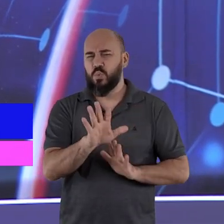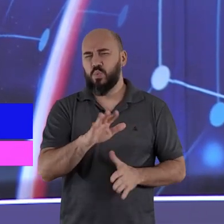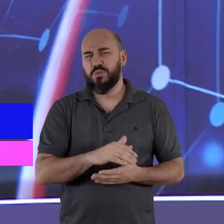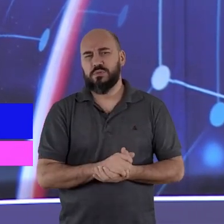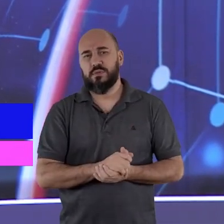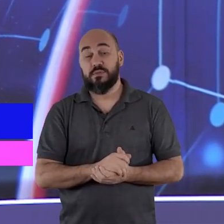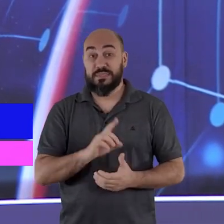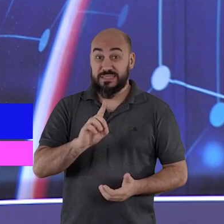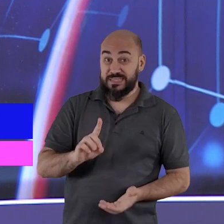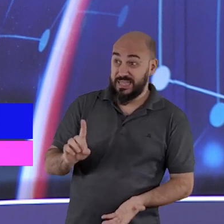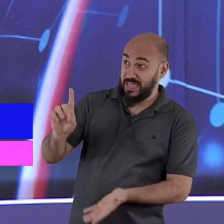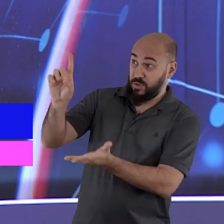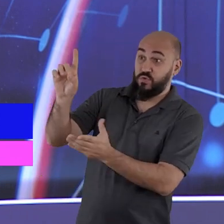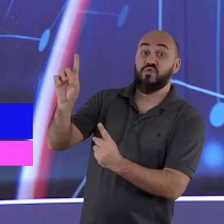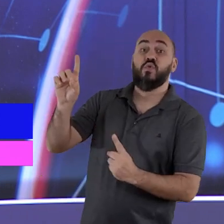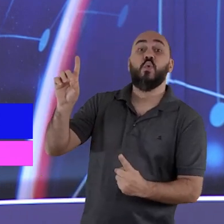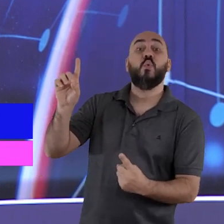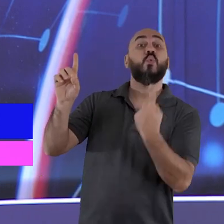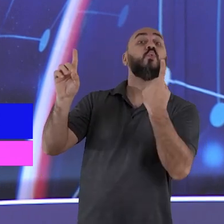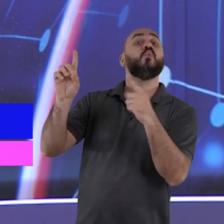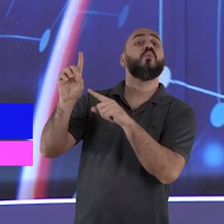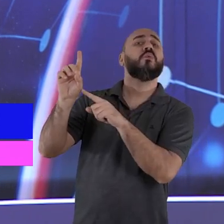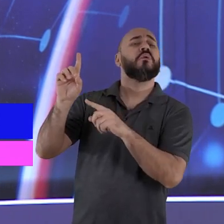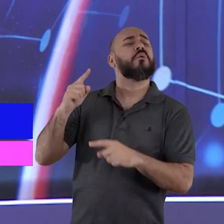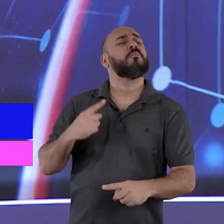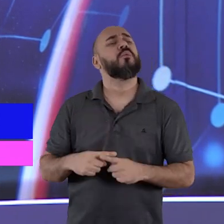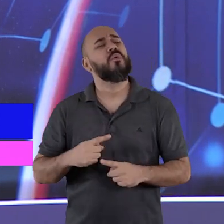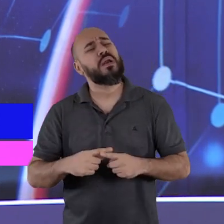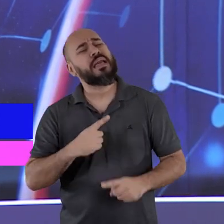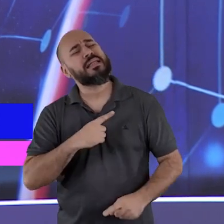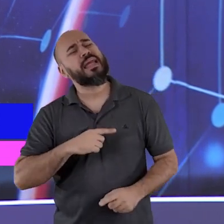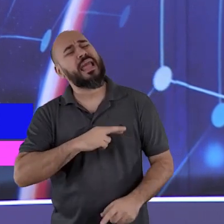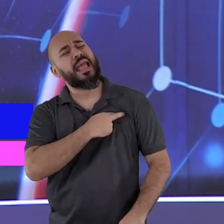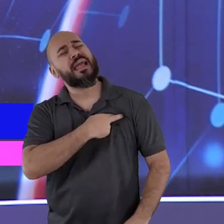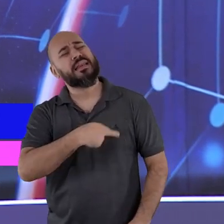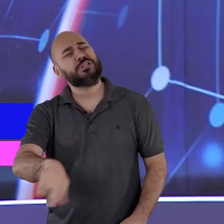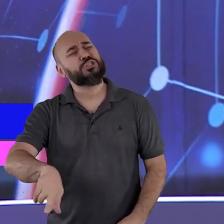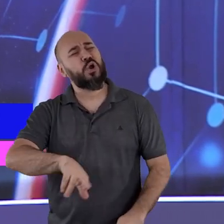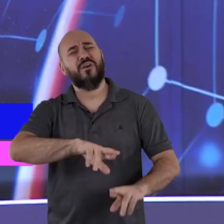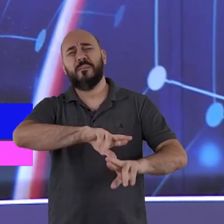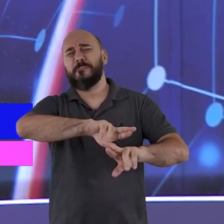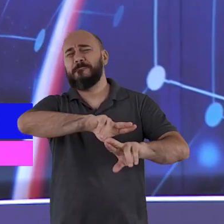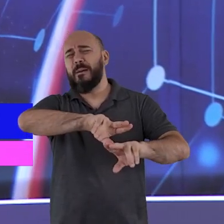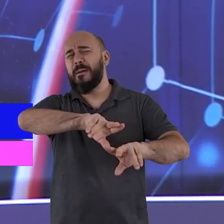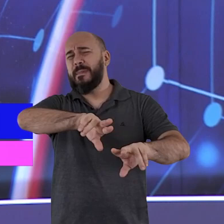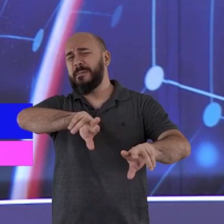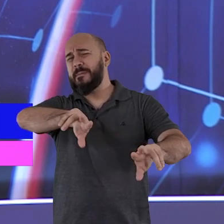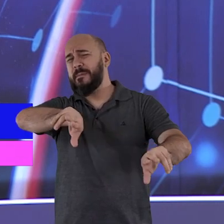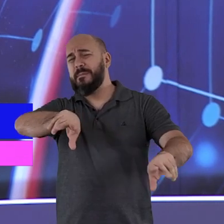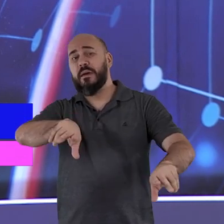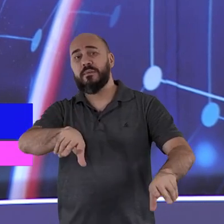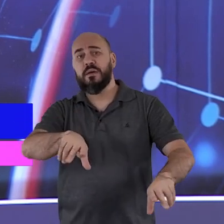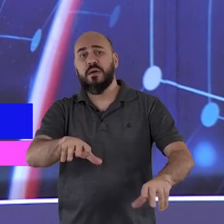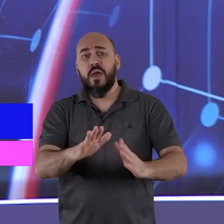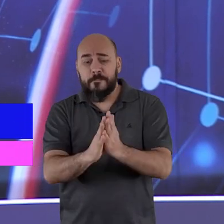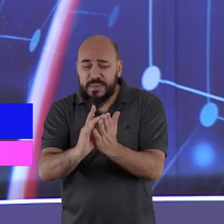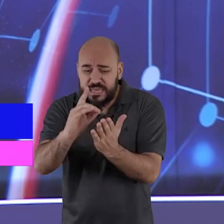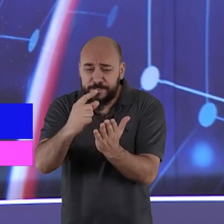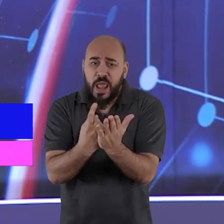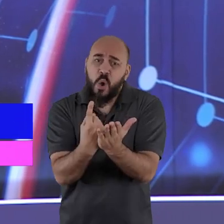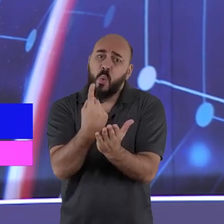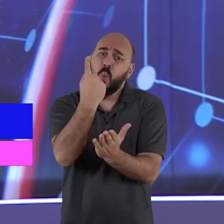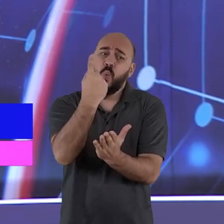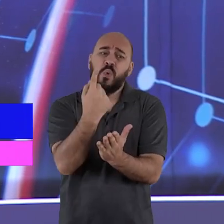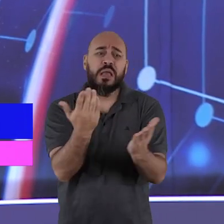só, por que existem tantas religiões? Se a Bíblia é uma só, por que tantas